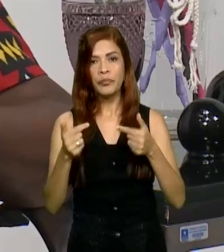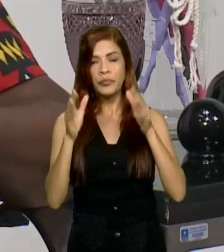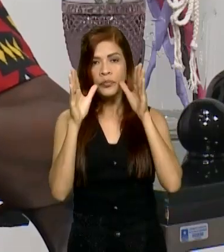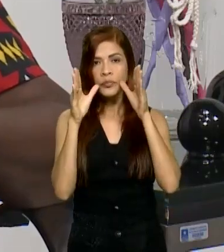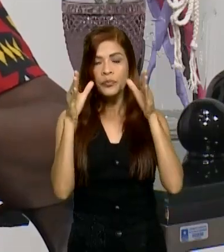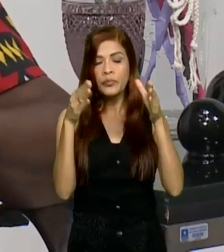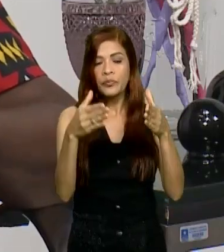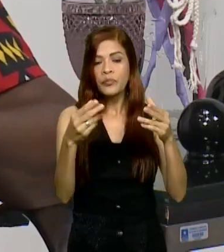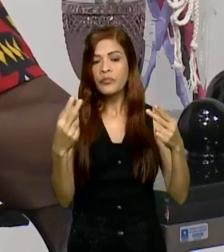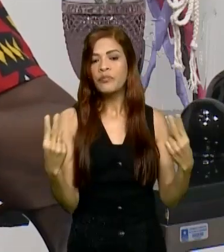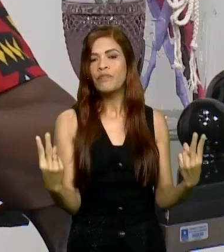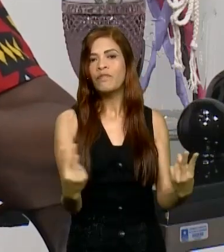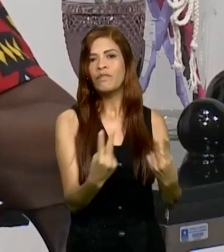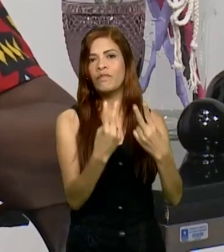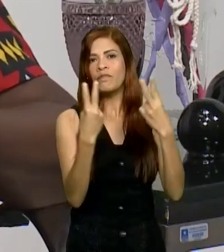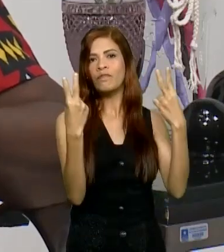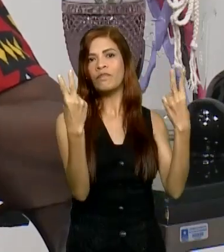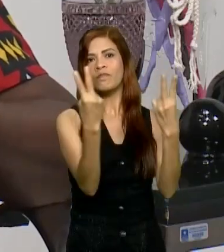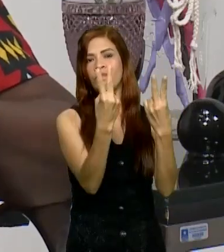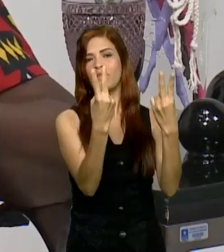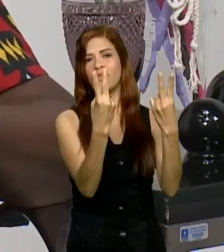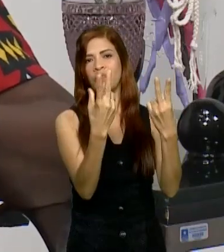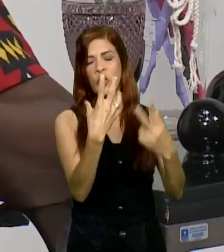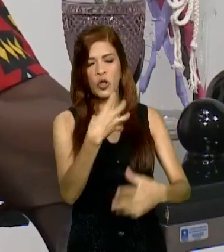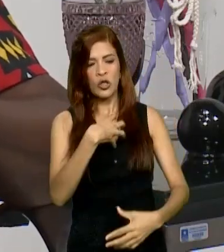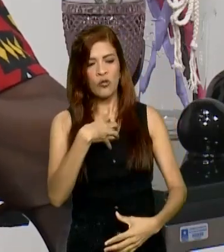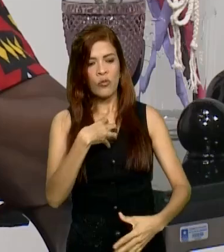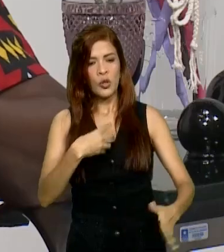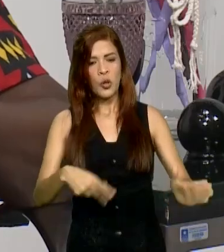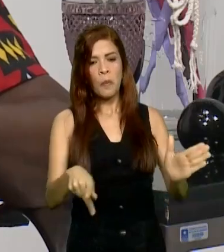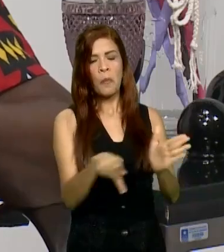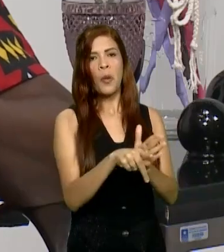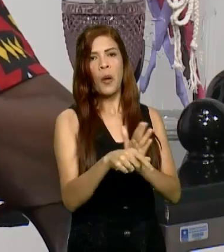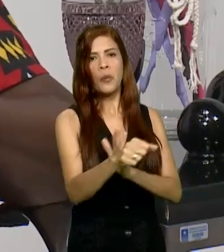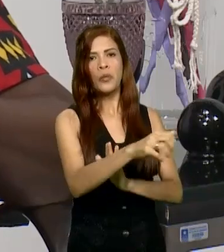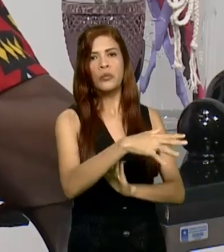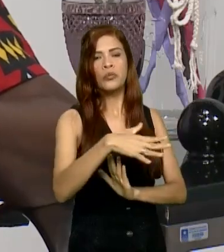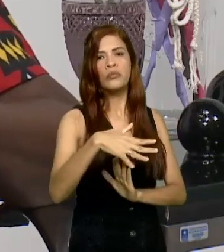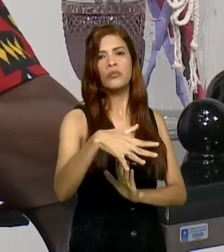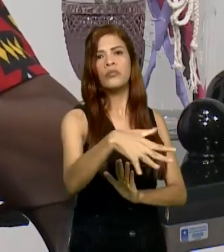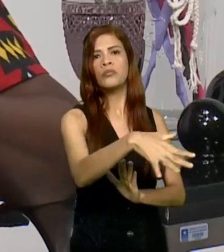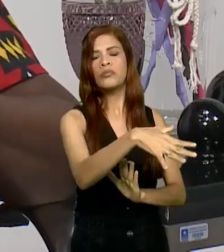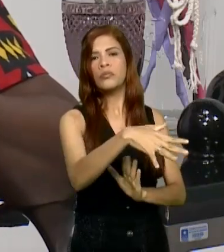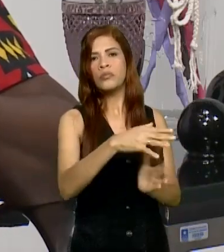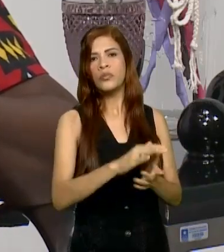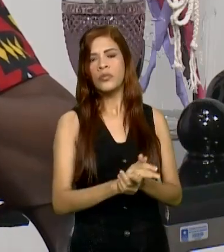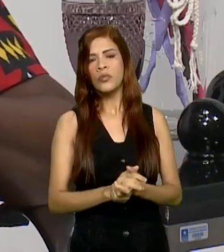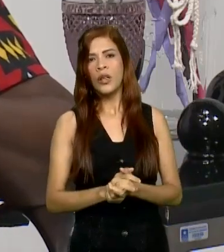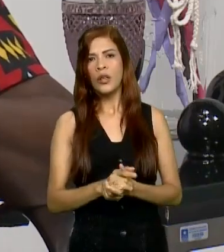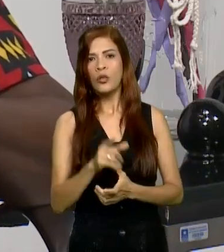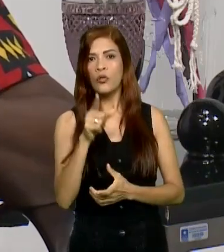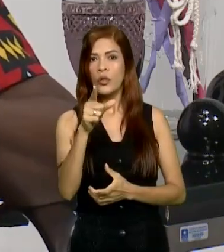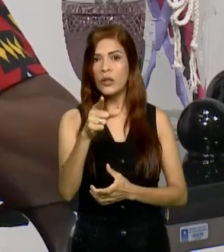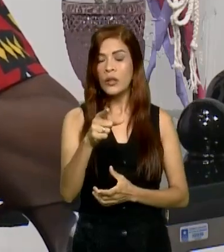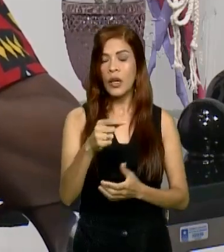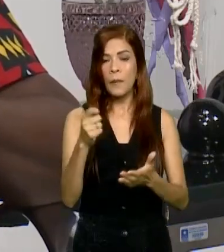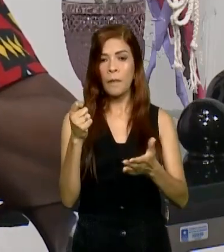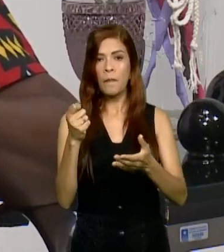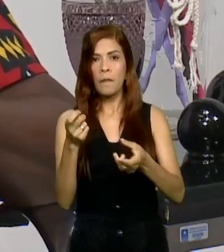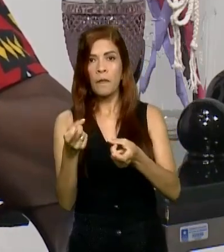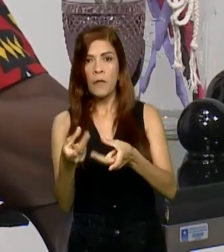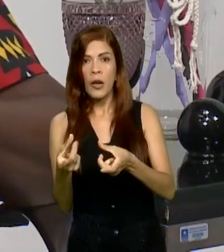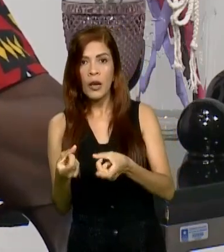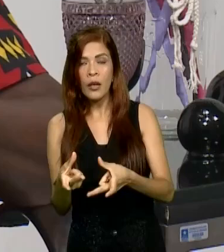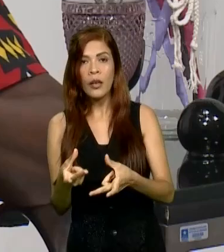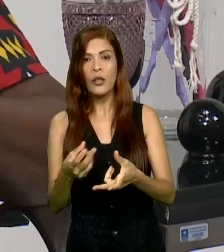de pertencimento desse território, né, a área no que você produz, do que você vive, de que você comercializa,